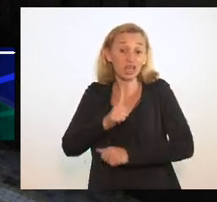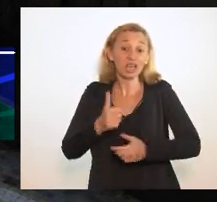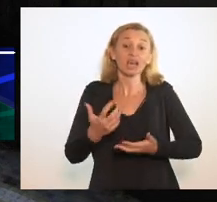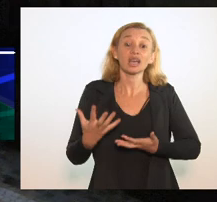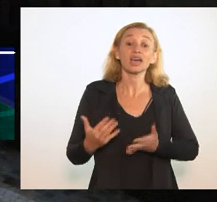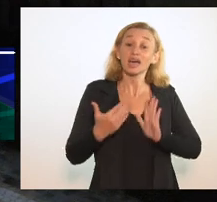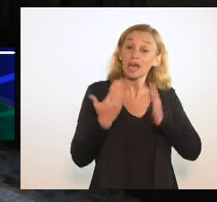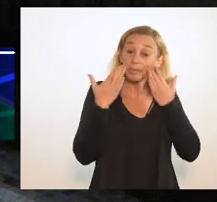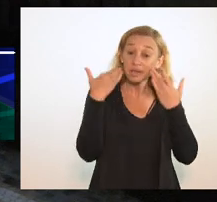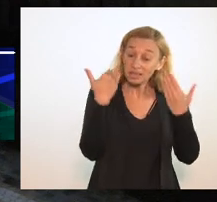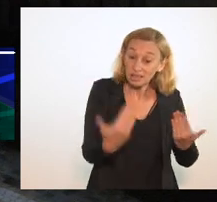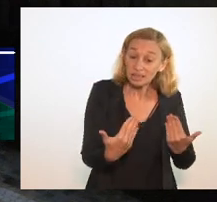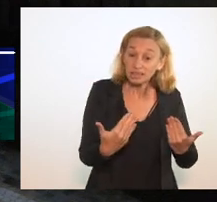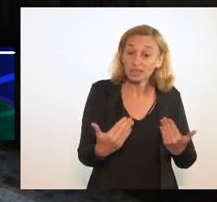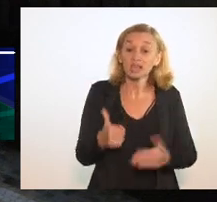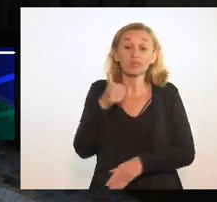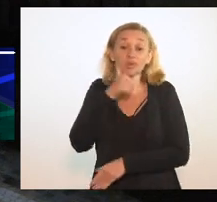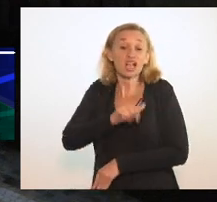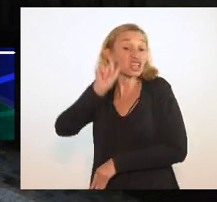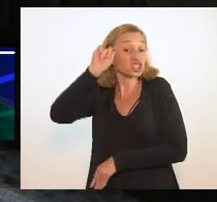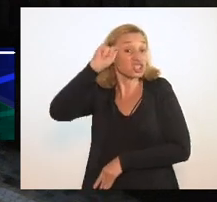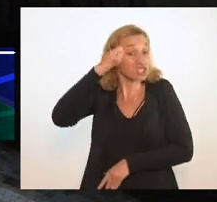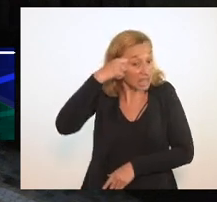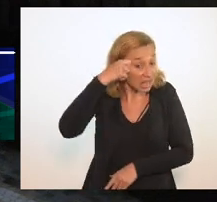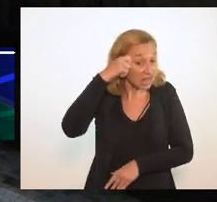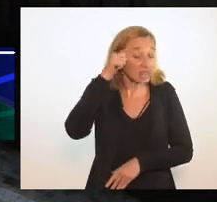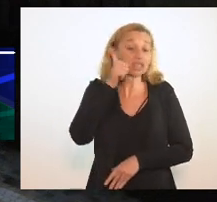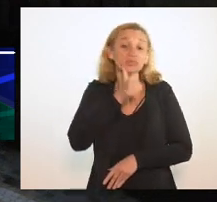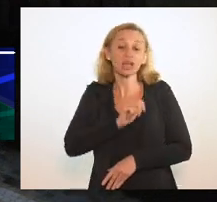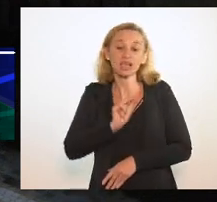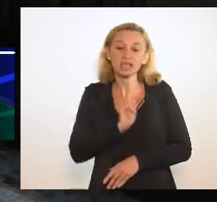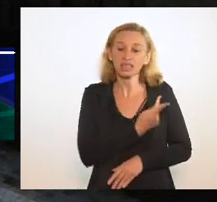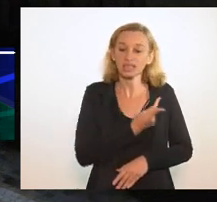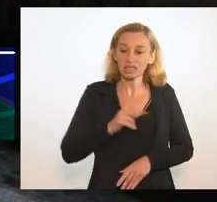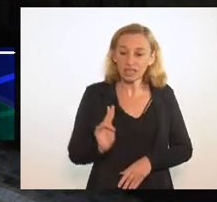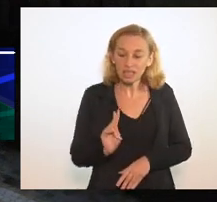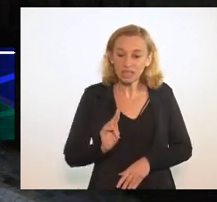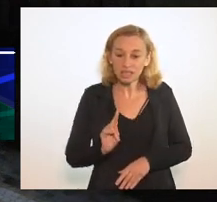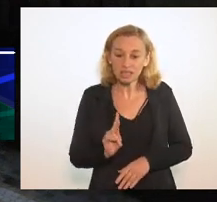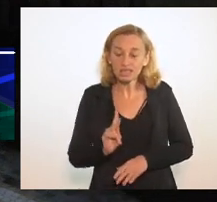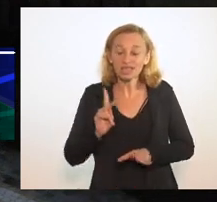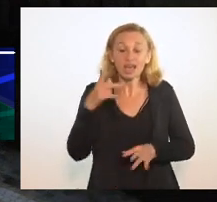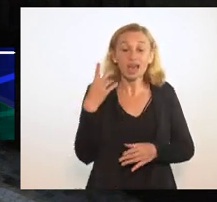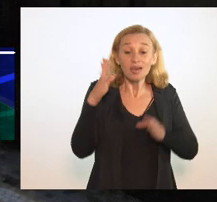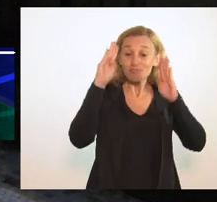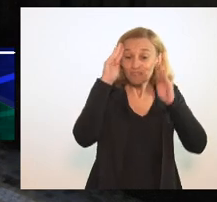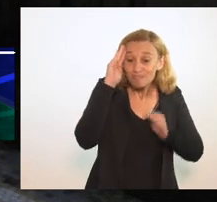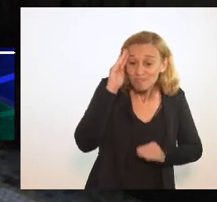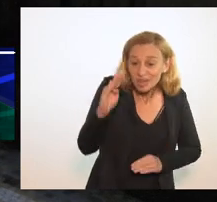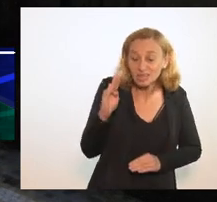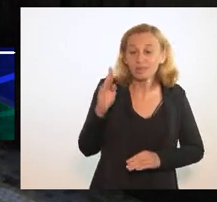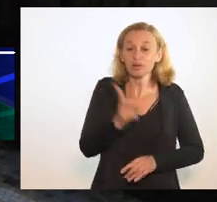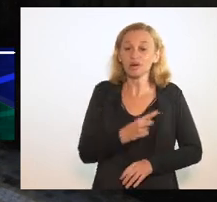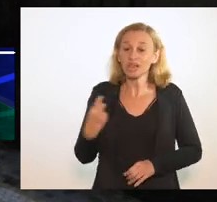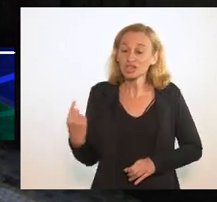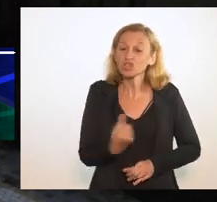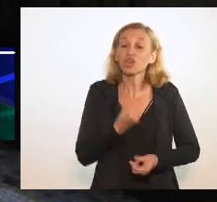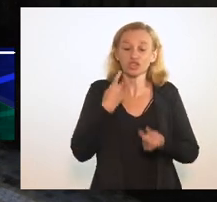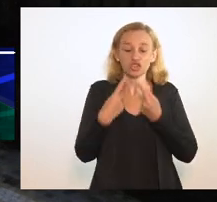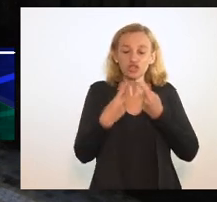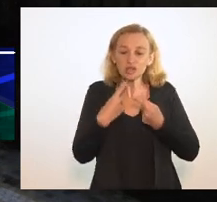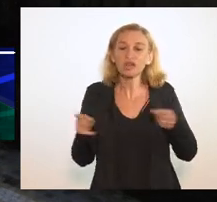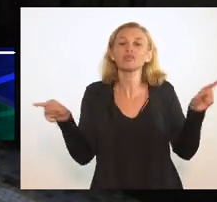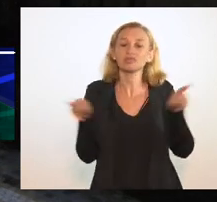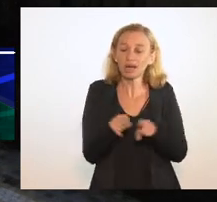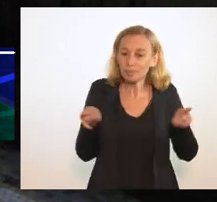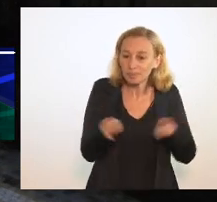demandas representadas pelas mulheres negras, pelas mulheres trans. É essencial que a nossa discussão também